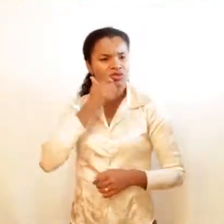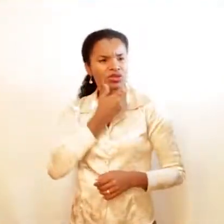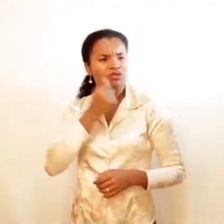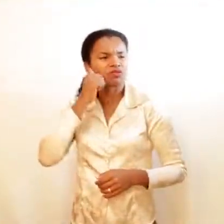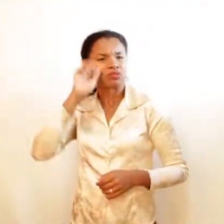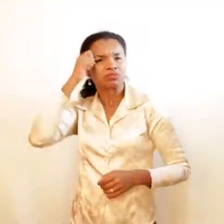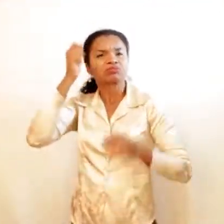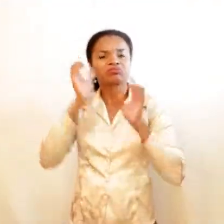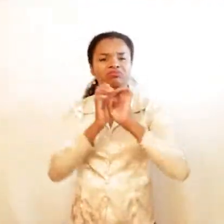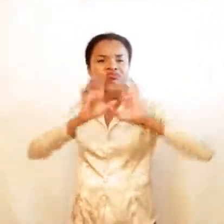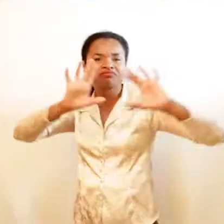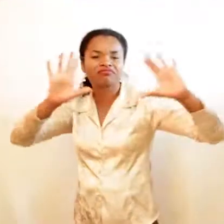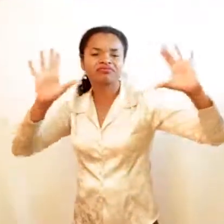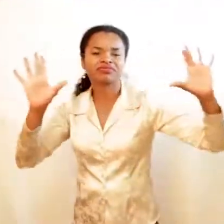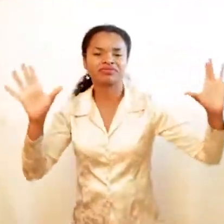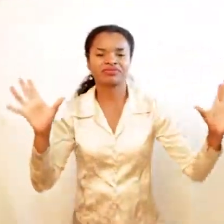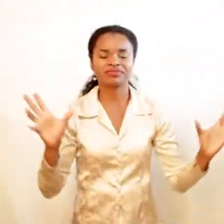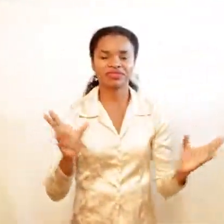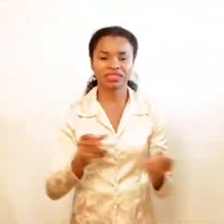Marim. Luísa Marim, chefa de negros